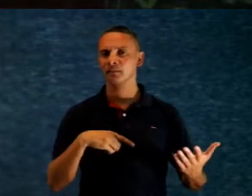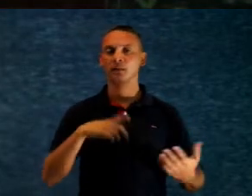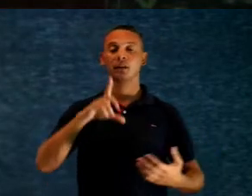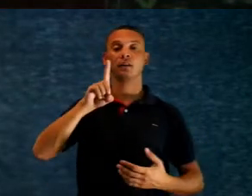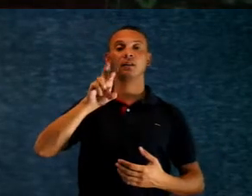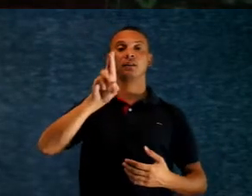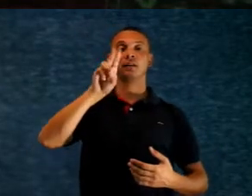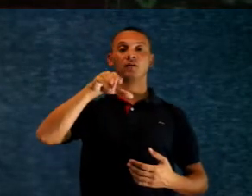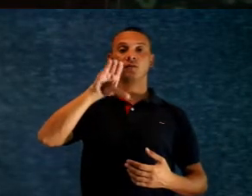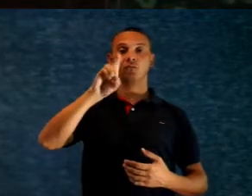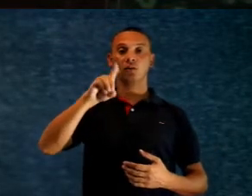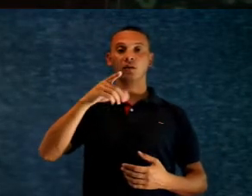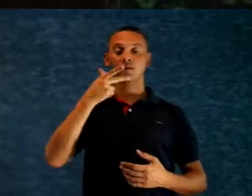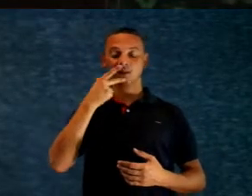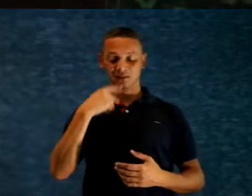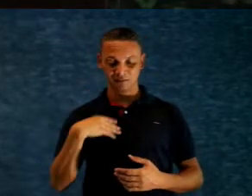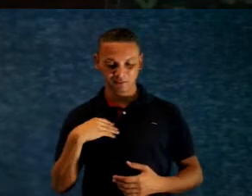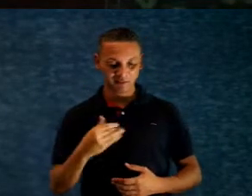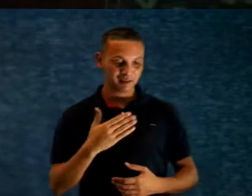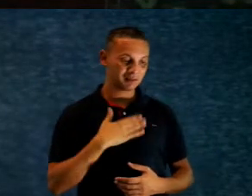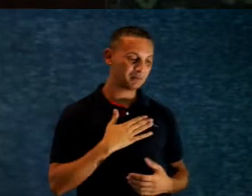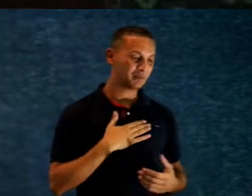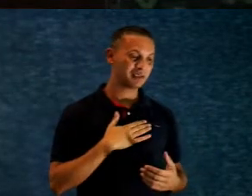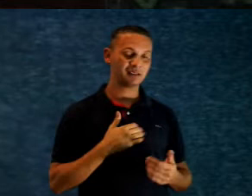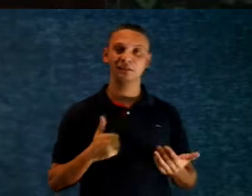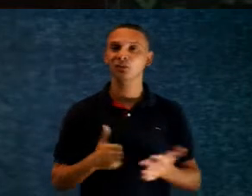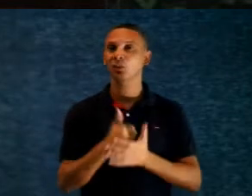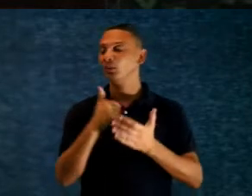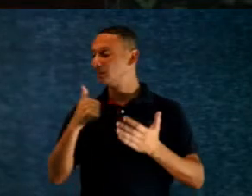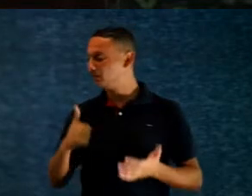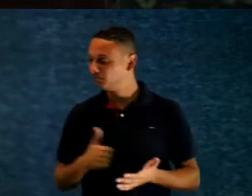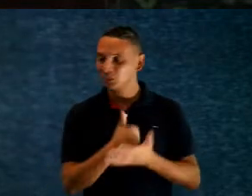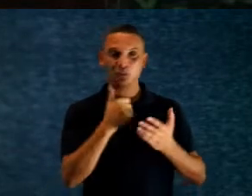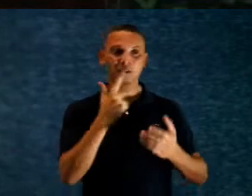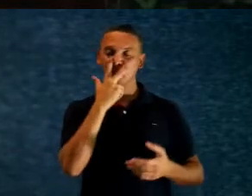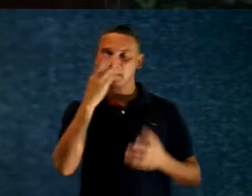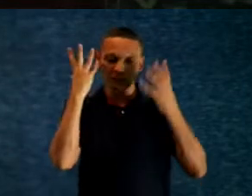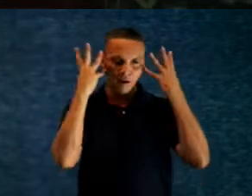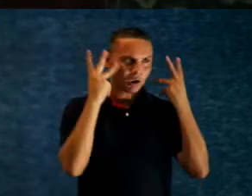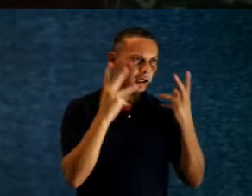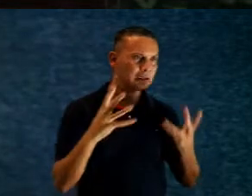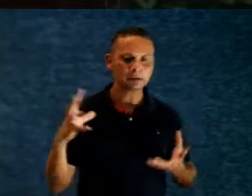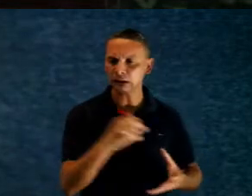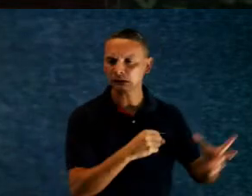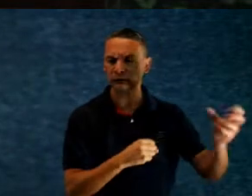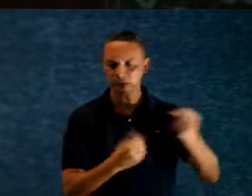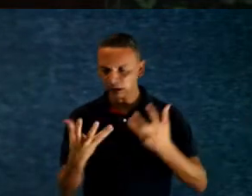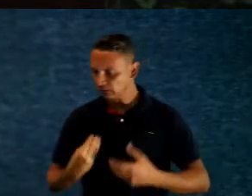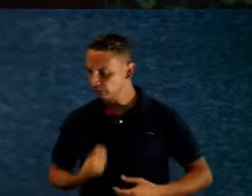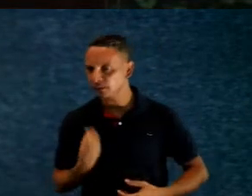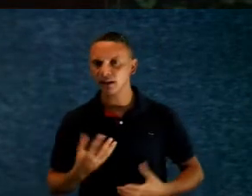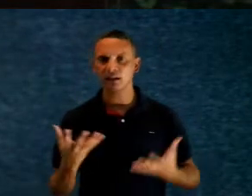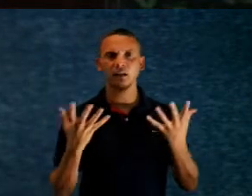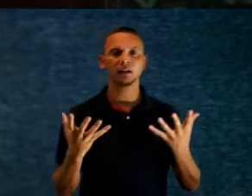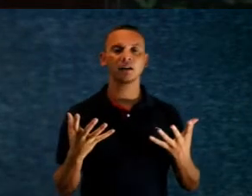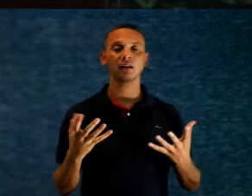filha. Ele dizia: minha filha está lutando como uma leoa. Eu achei bonita esta expressão do Drummond, está lutando como